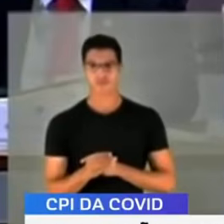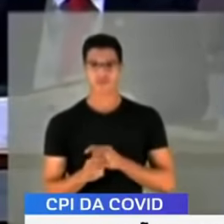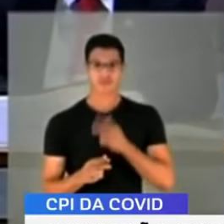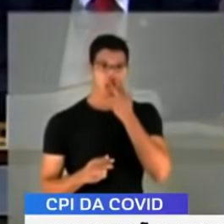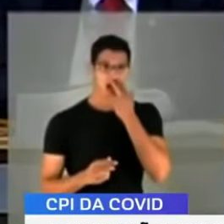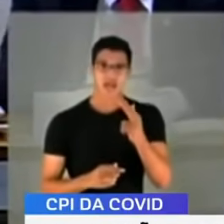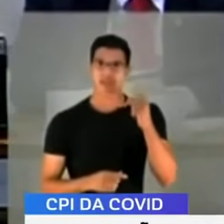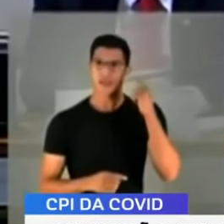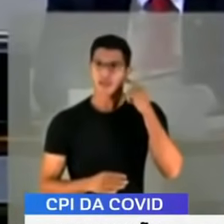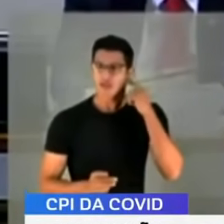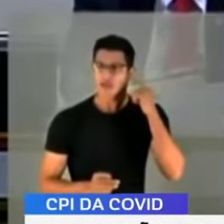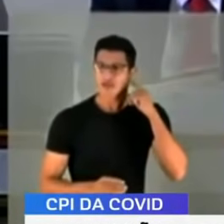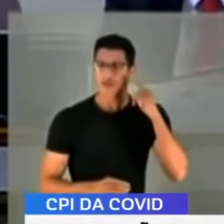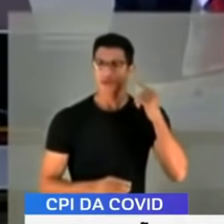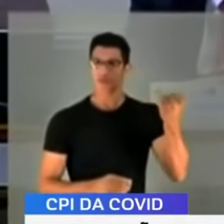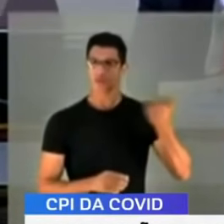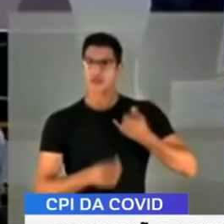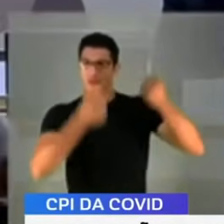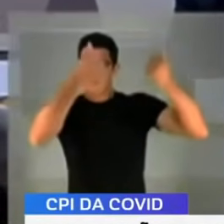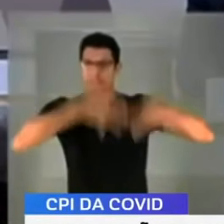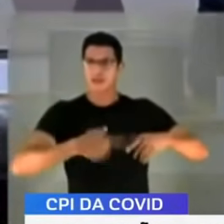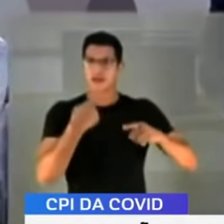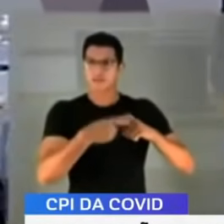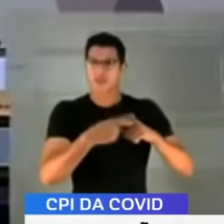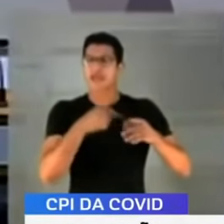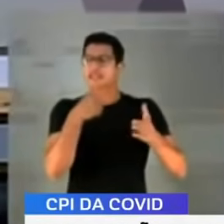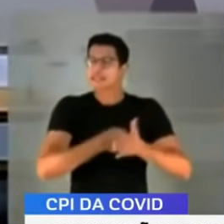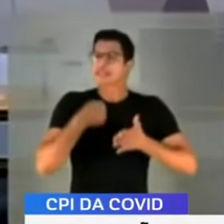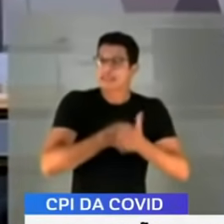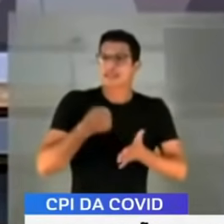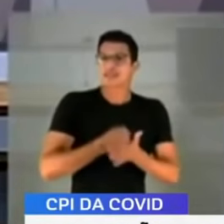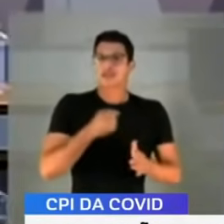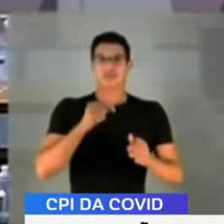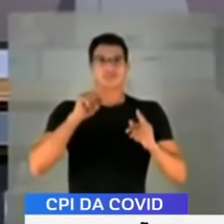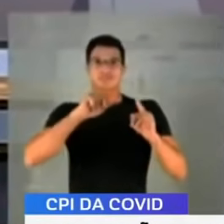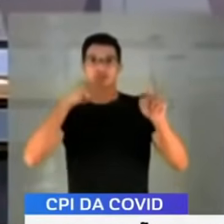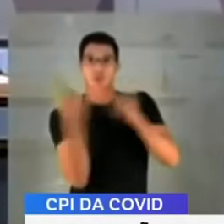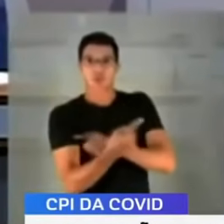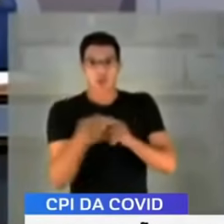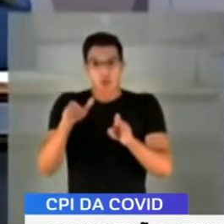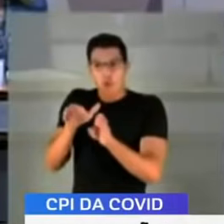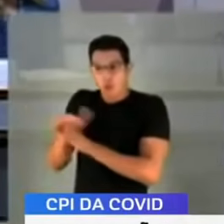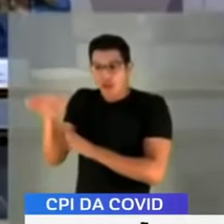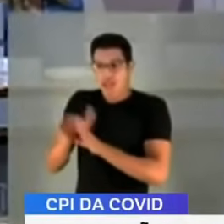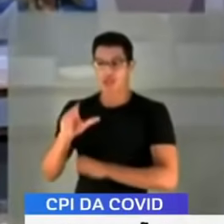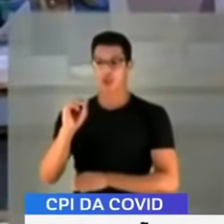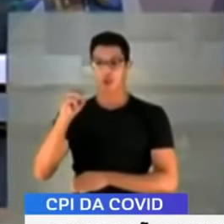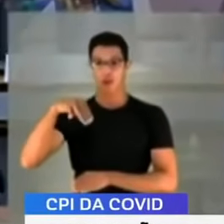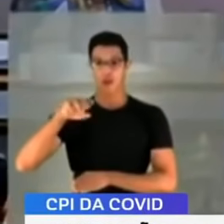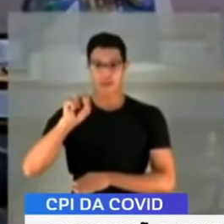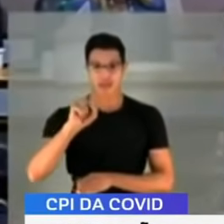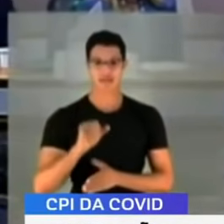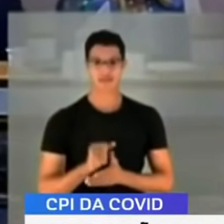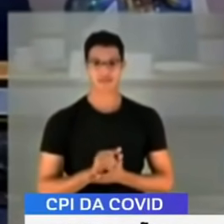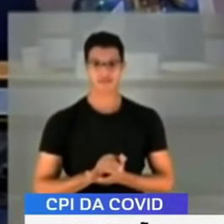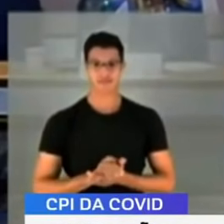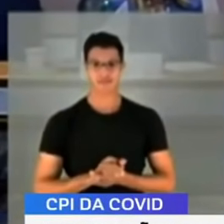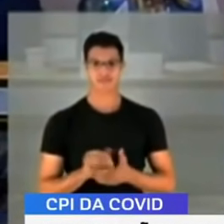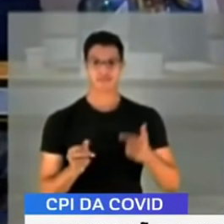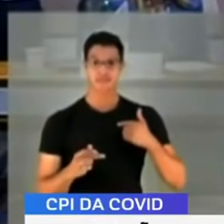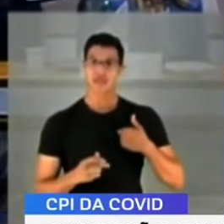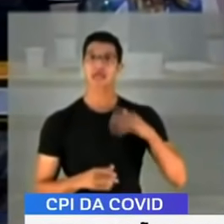Considerando esse áudio, Vossa Senhoria nos explica por que essa insistência em contrariar a orientação da OMS? Eu